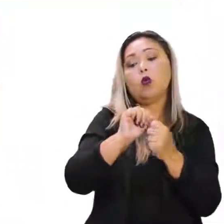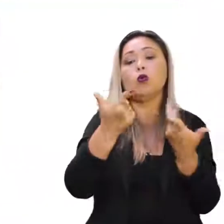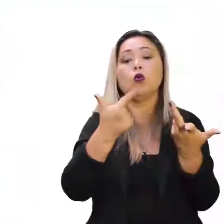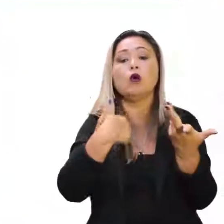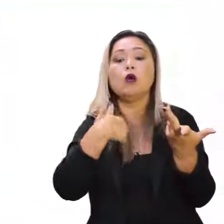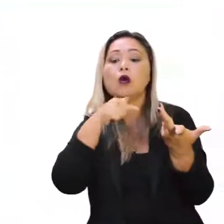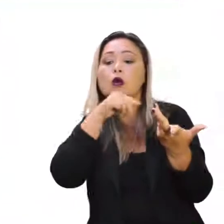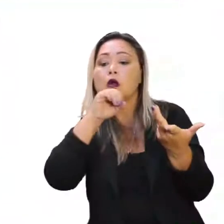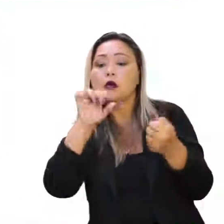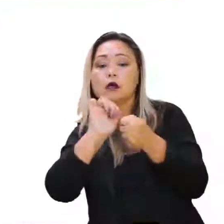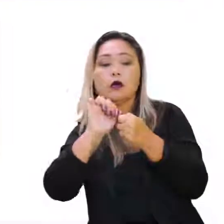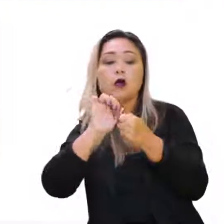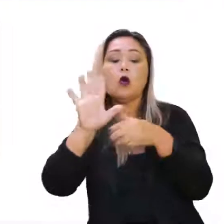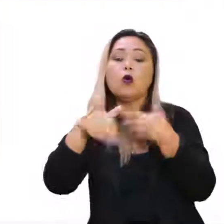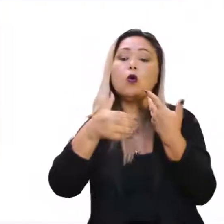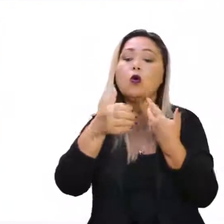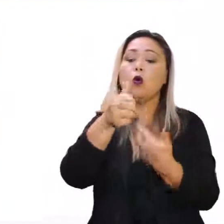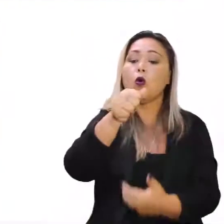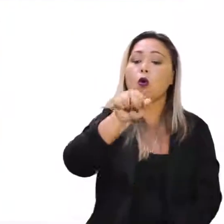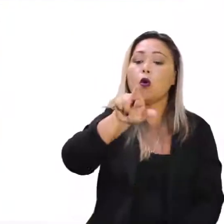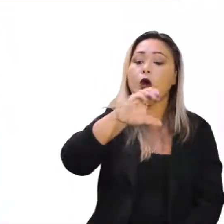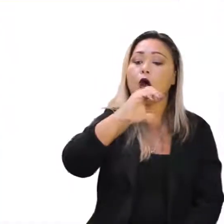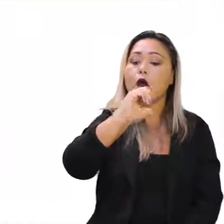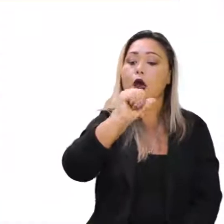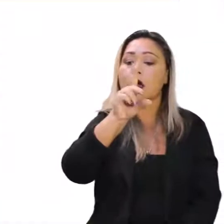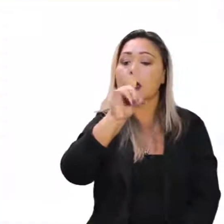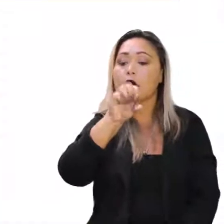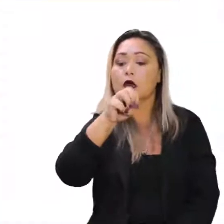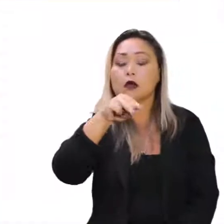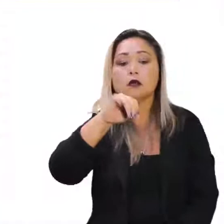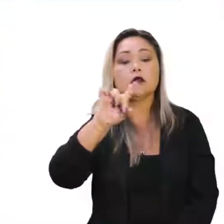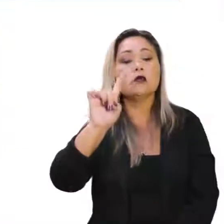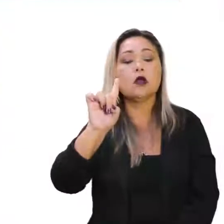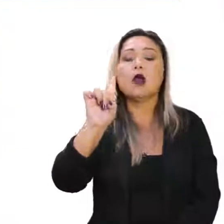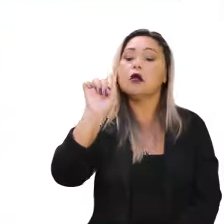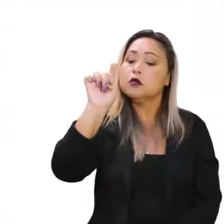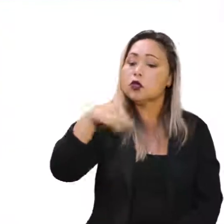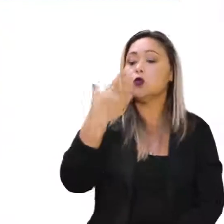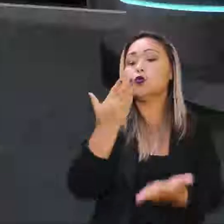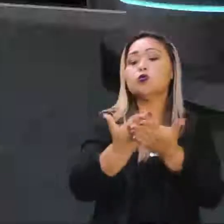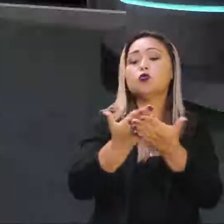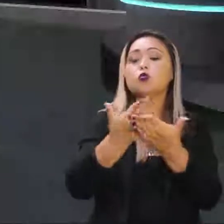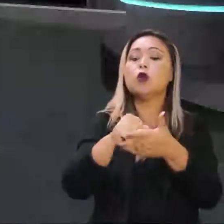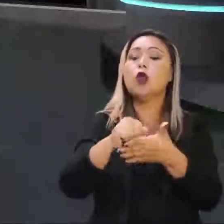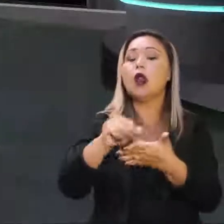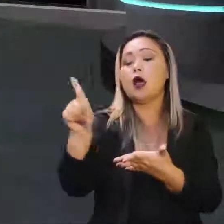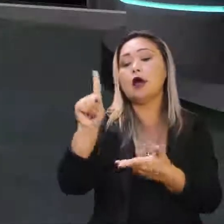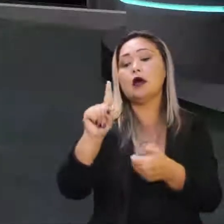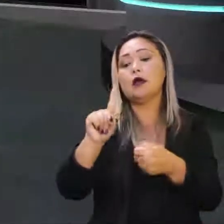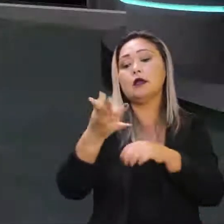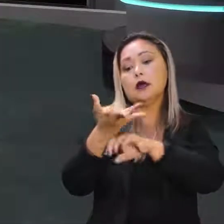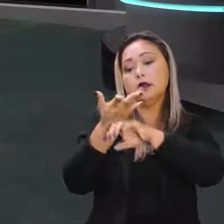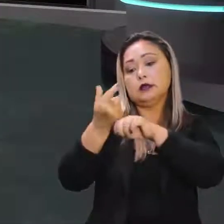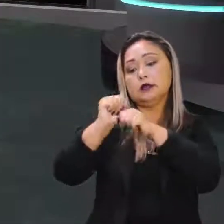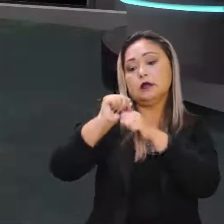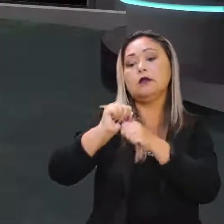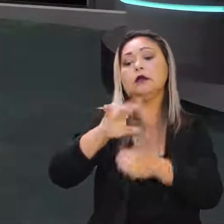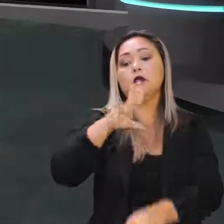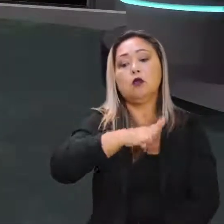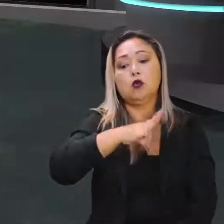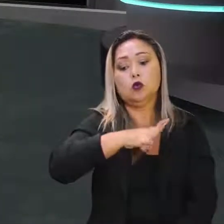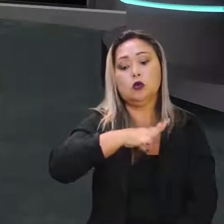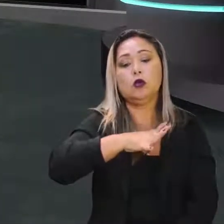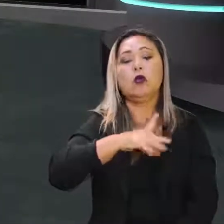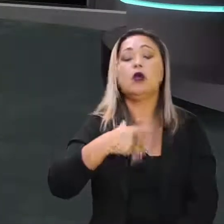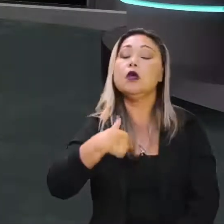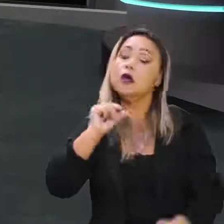vocês, eu sei que vocês já estudam lá em língua portuguesa, né, já fazem a abordagem da literatura, porém, nós vamos sempre fazer